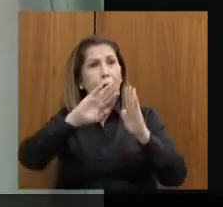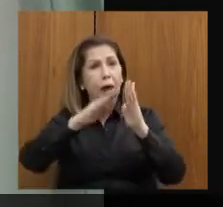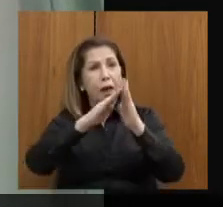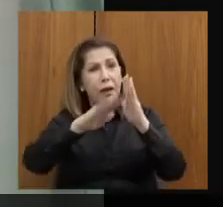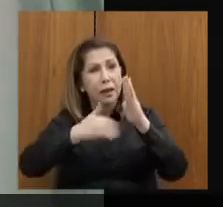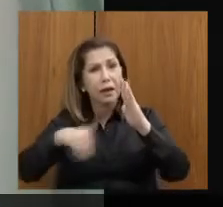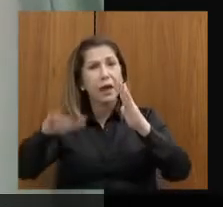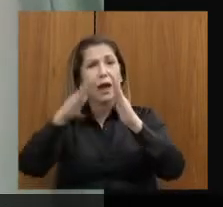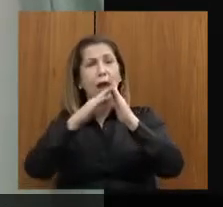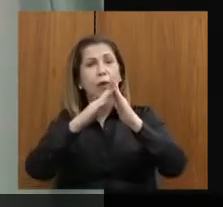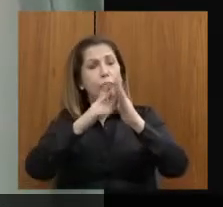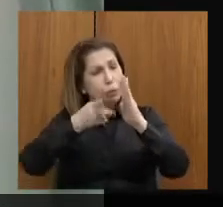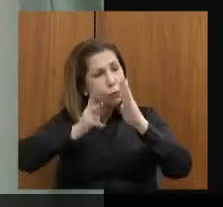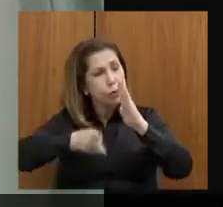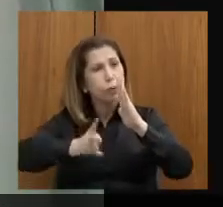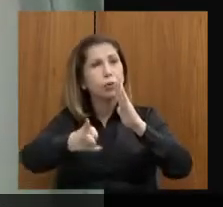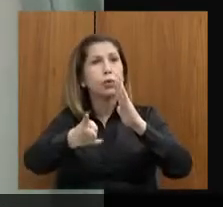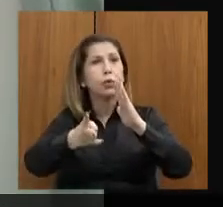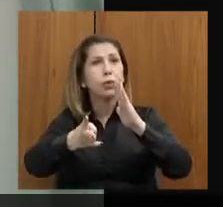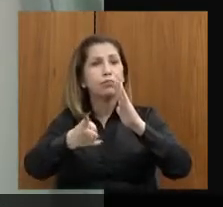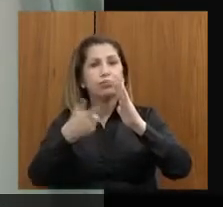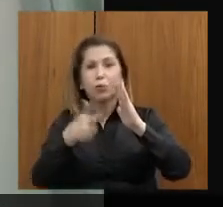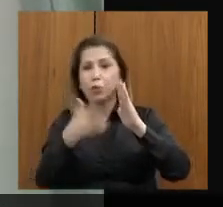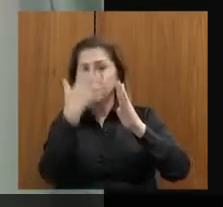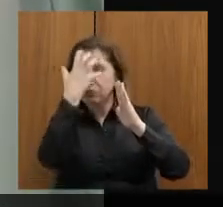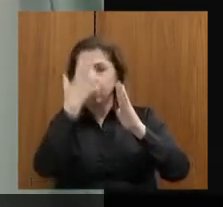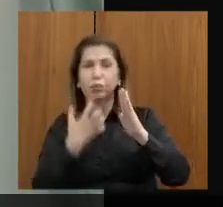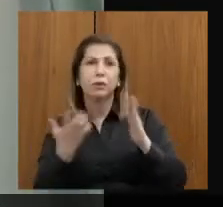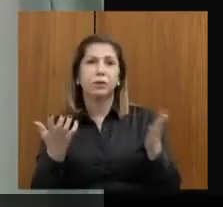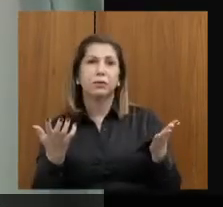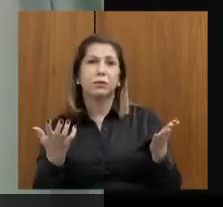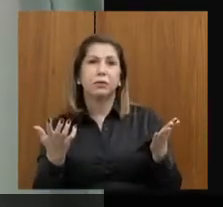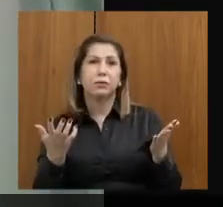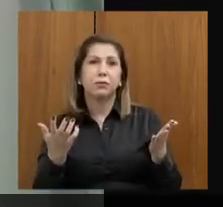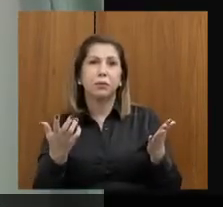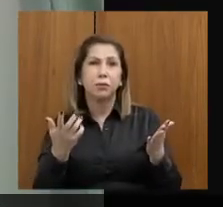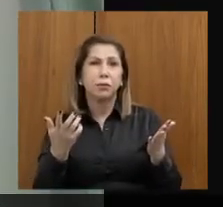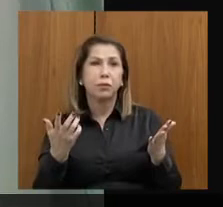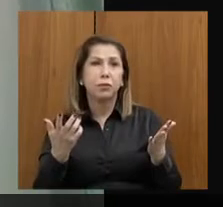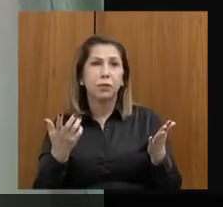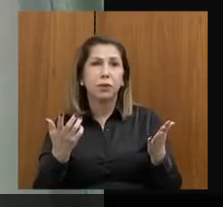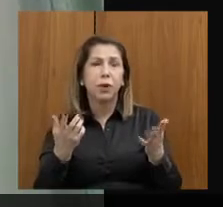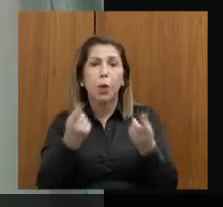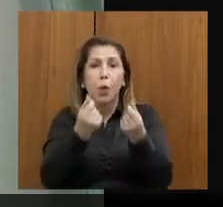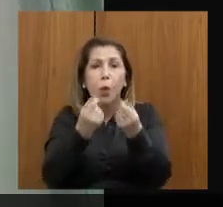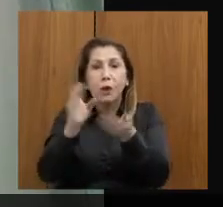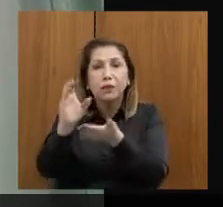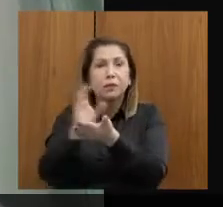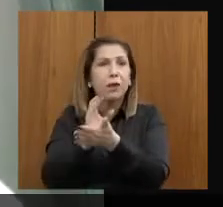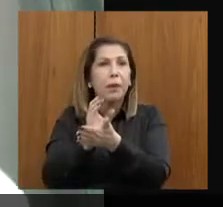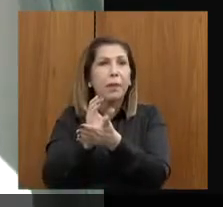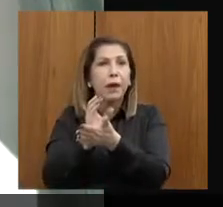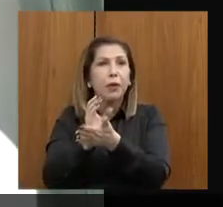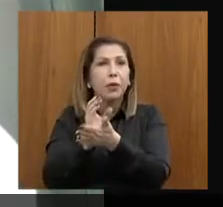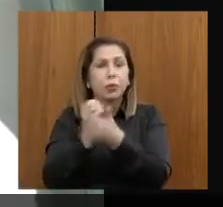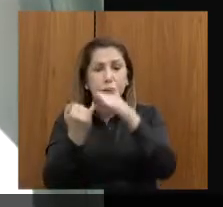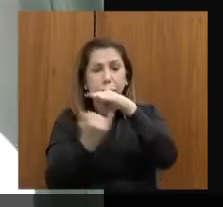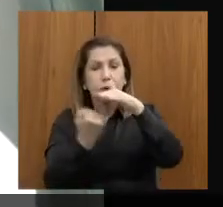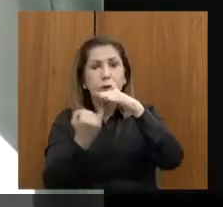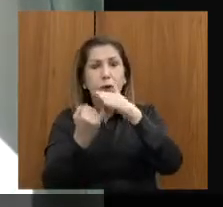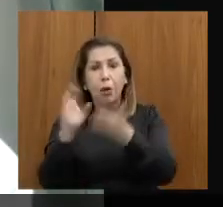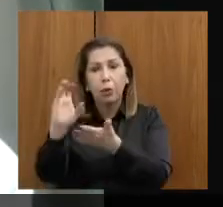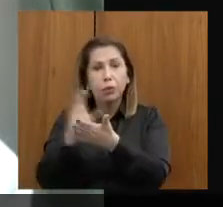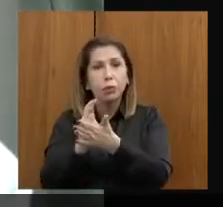ainda não é vista é com a seriedade do Brasil perna os orçamentos atuais por exemplo das ações